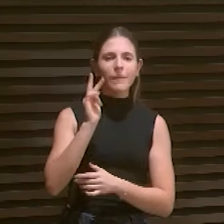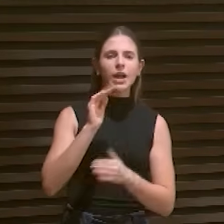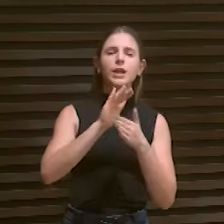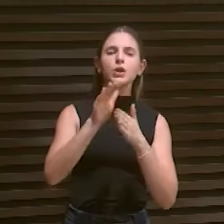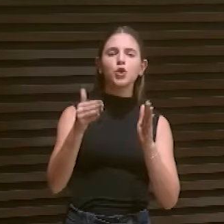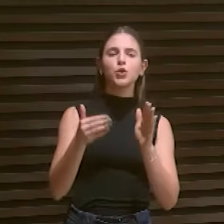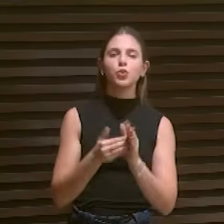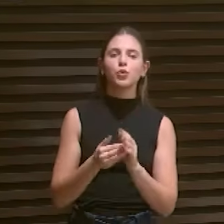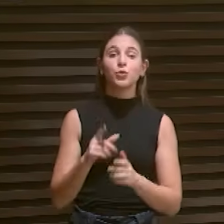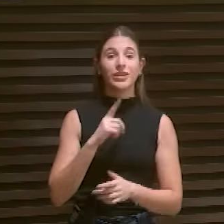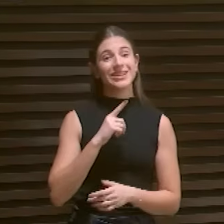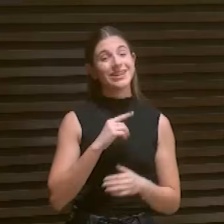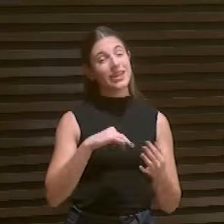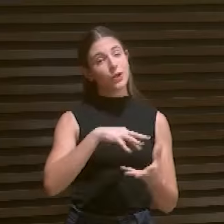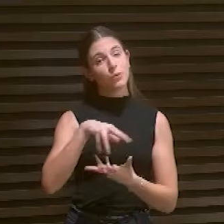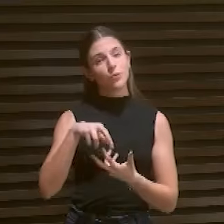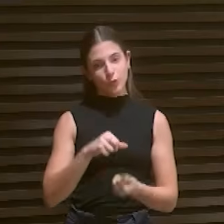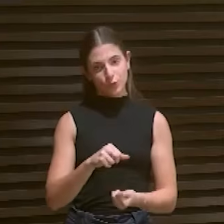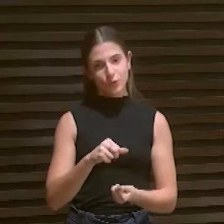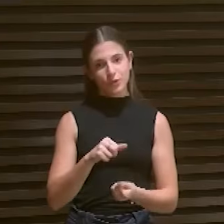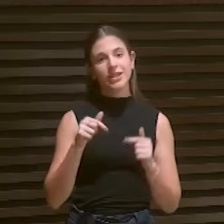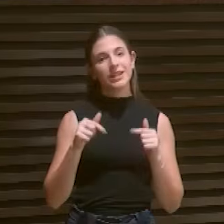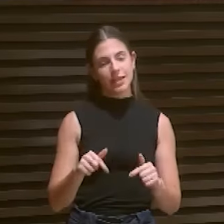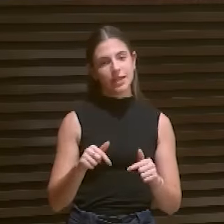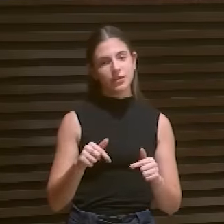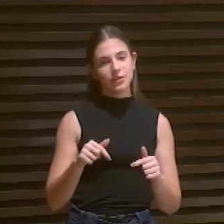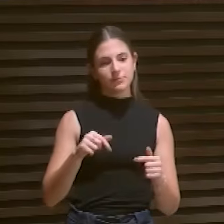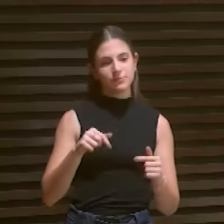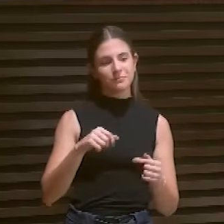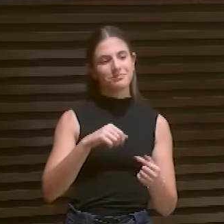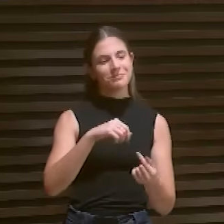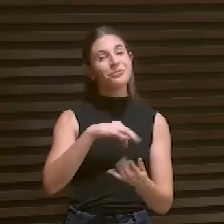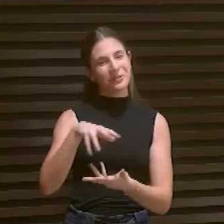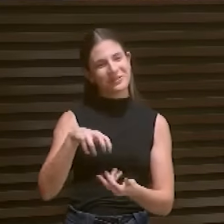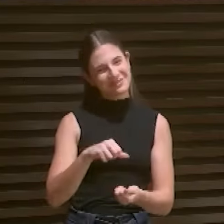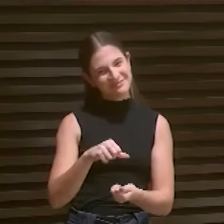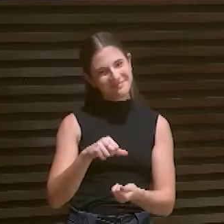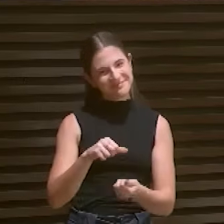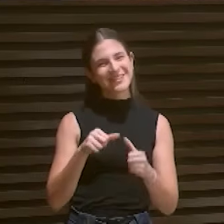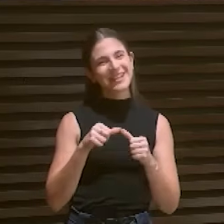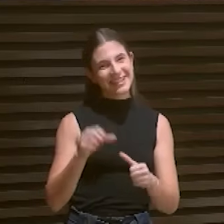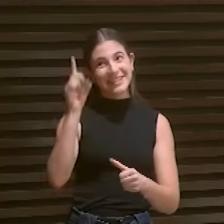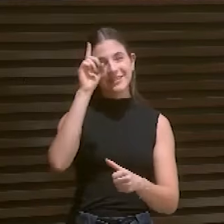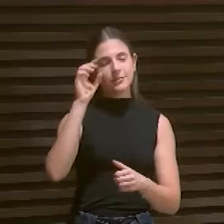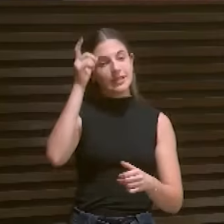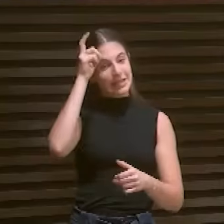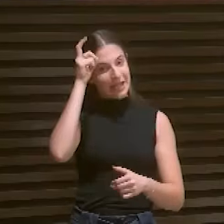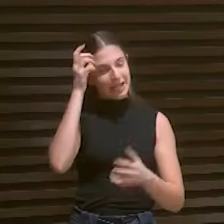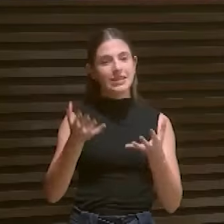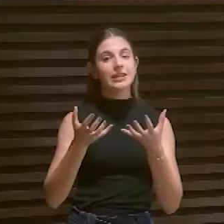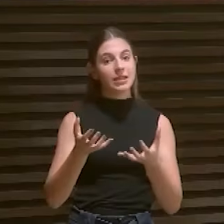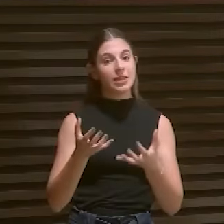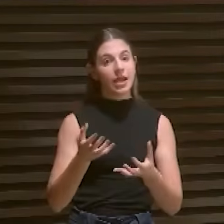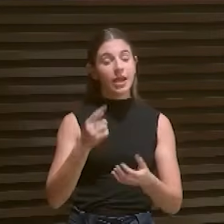é mundano neste planeta. É isso que ele quer, que os seus olhos estejam bem